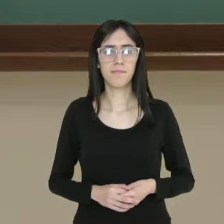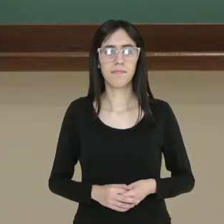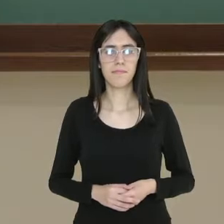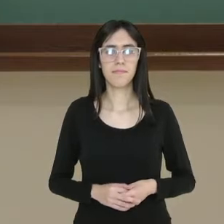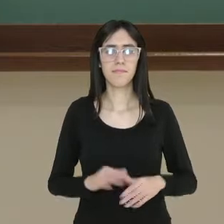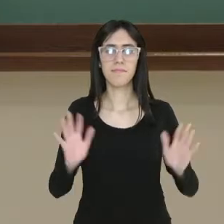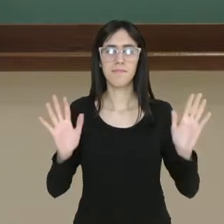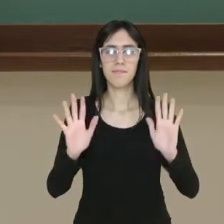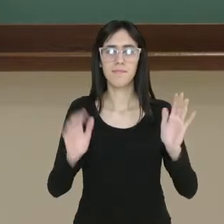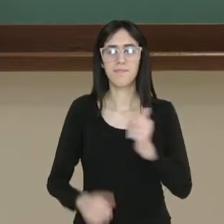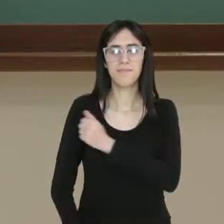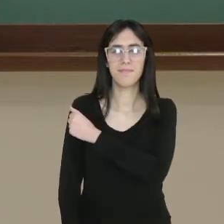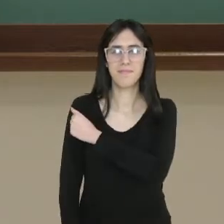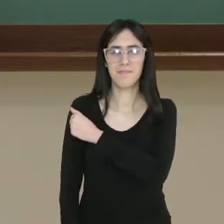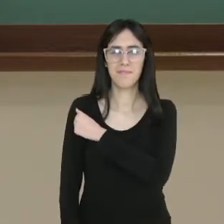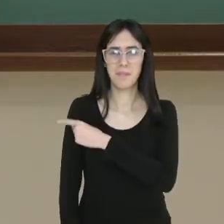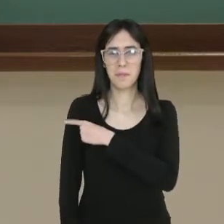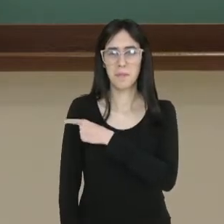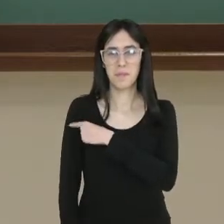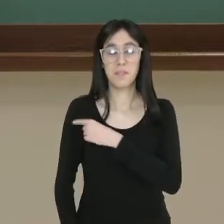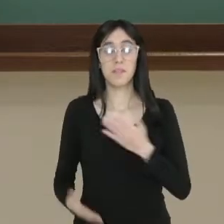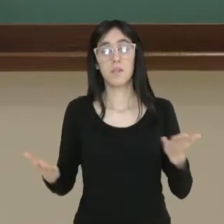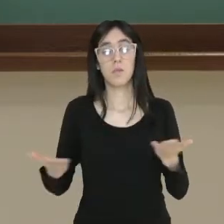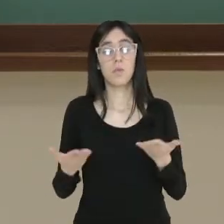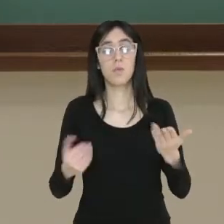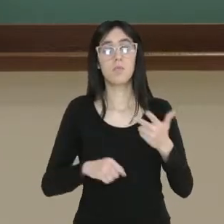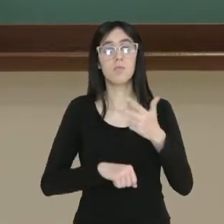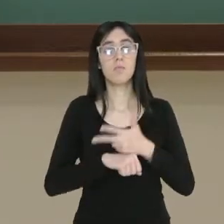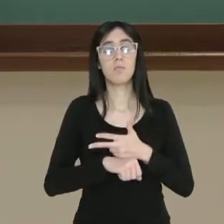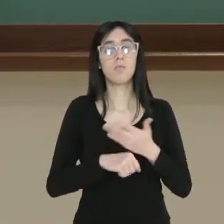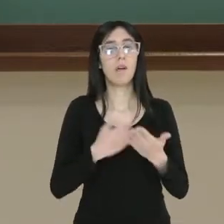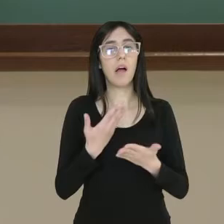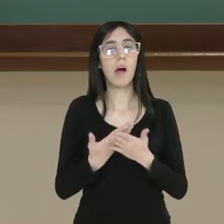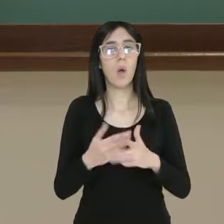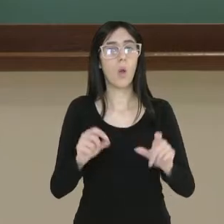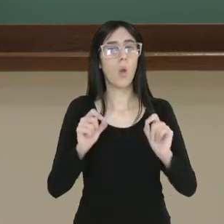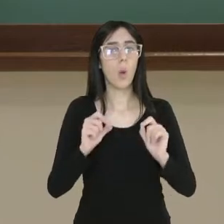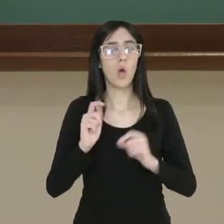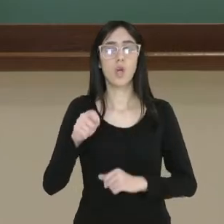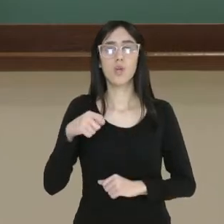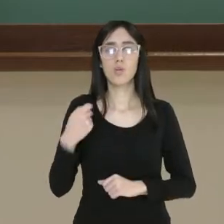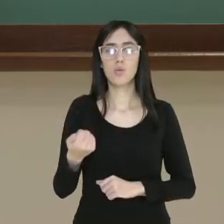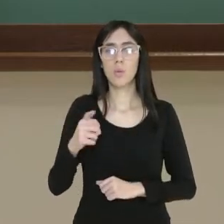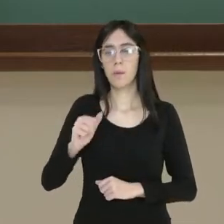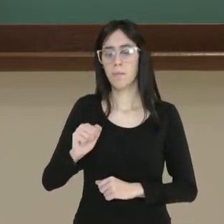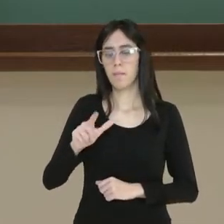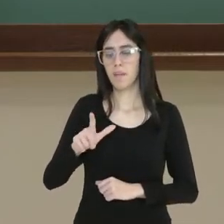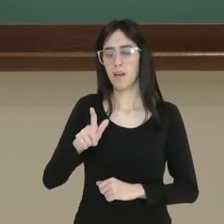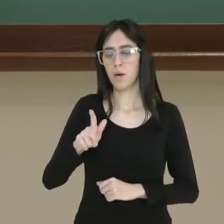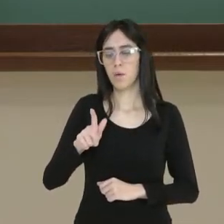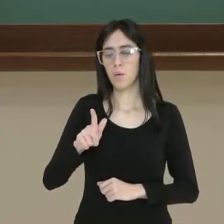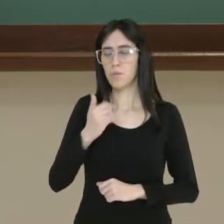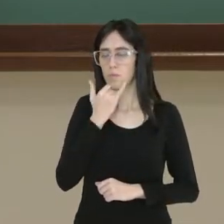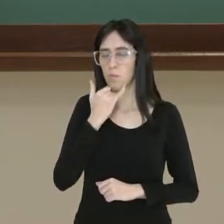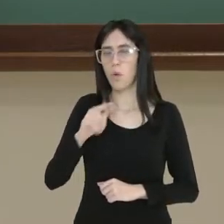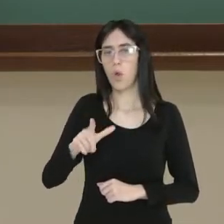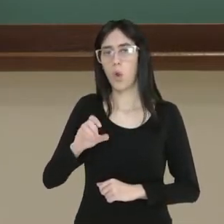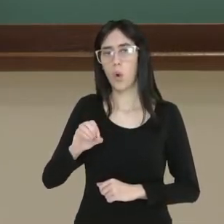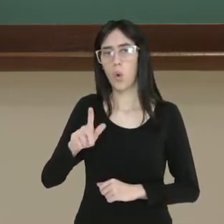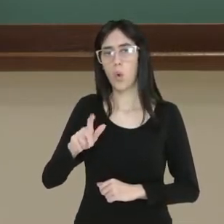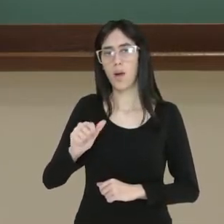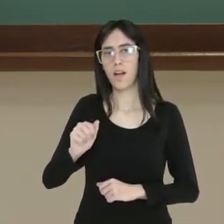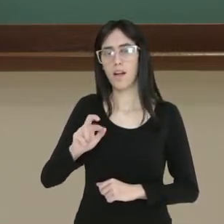Olá, estudante da primeira série. Nessa aula, nós vamos falar um pouquinho sobre logaritmos. Nós vamos ver a definição